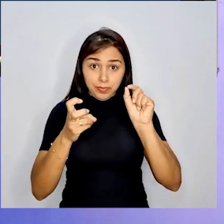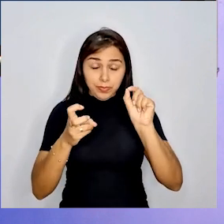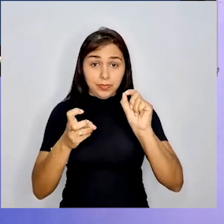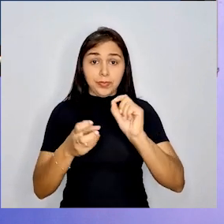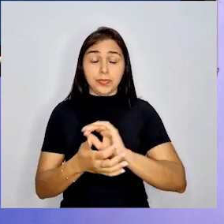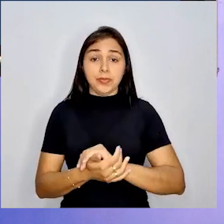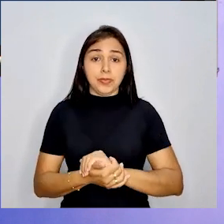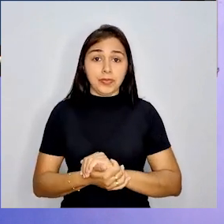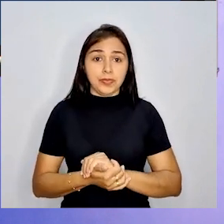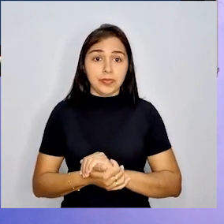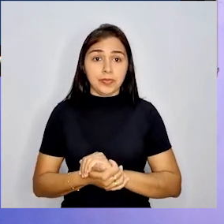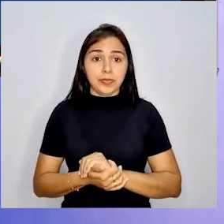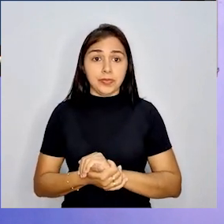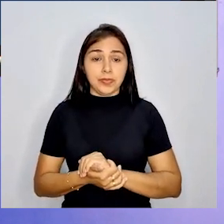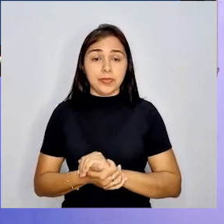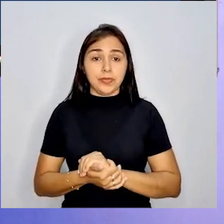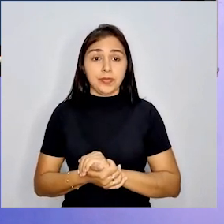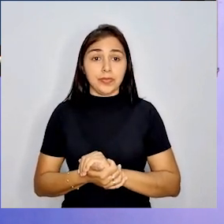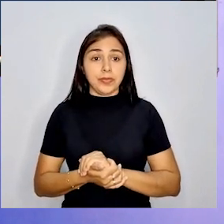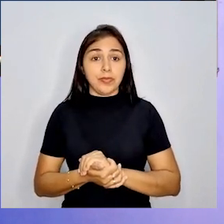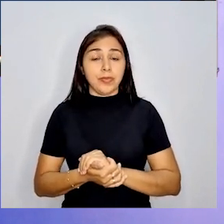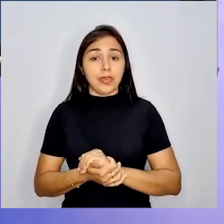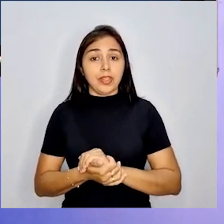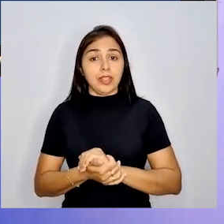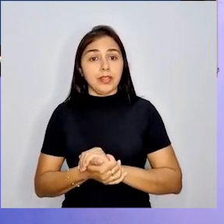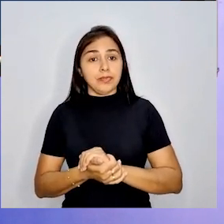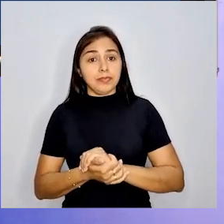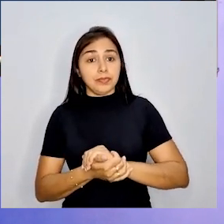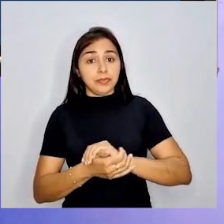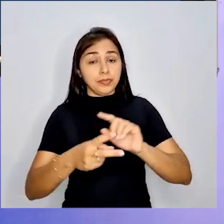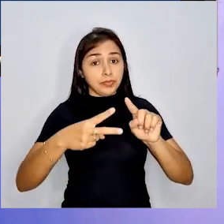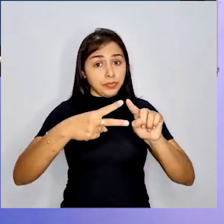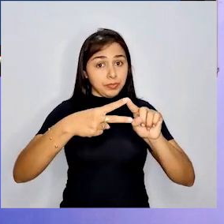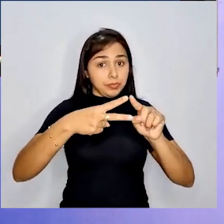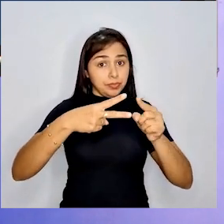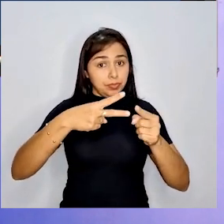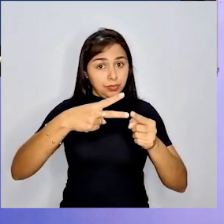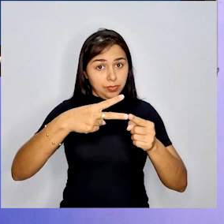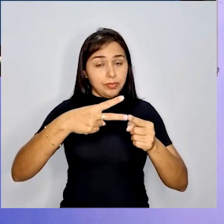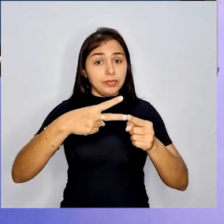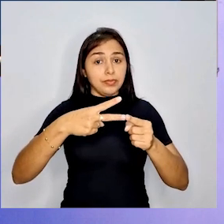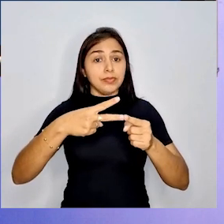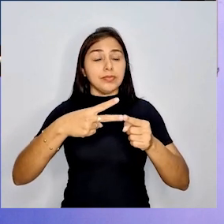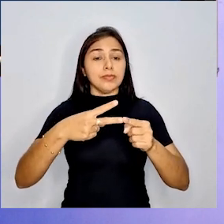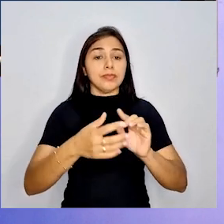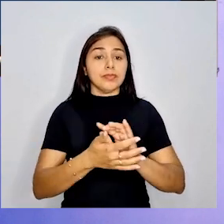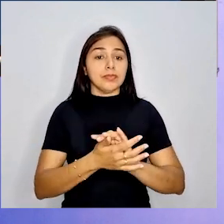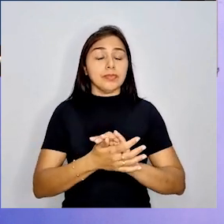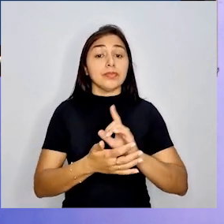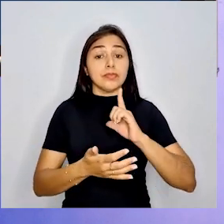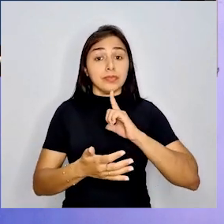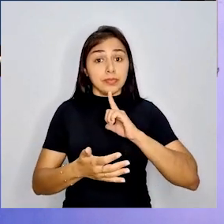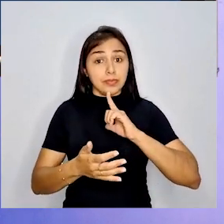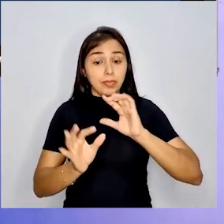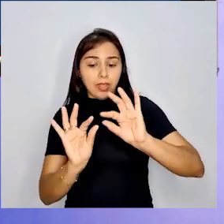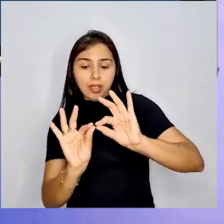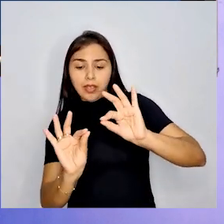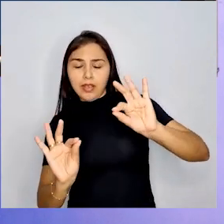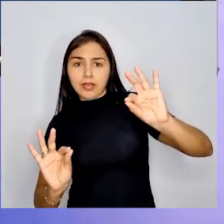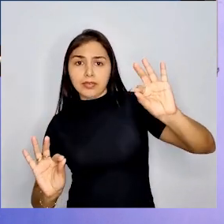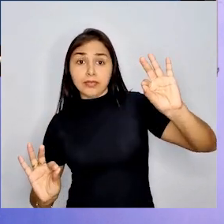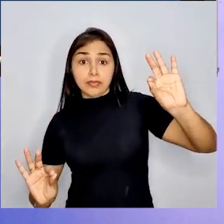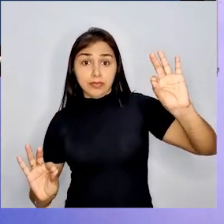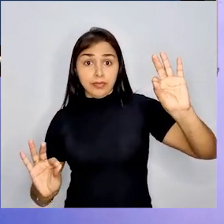que esses ângulos aí, eles estão formados aqui por essa reta R, que é A mais